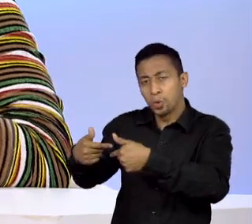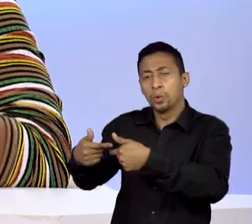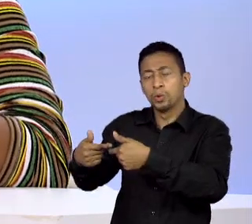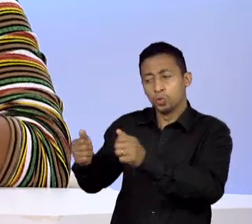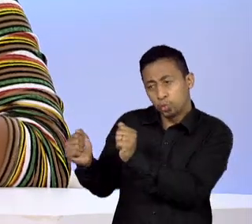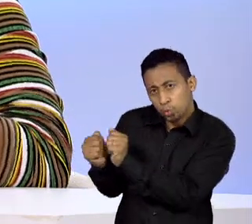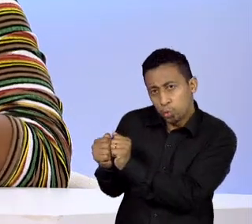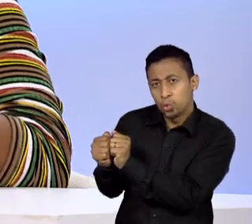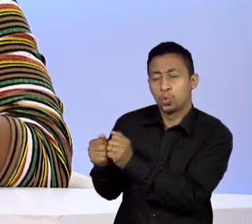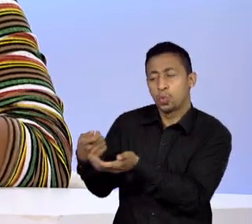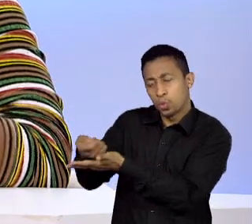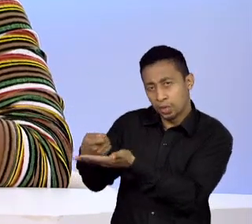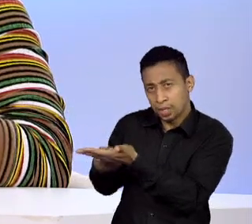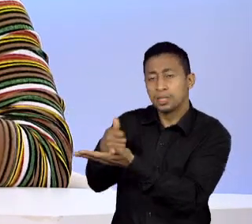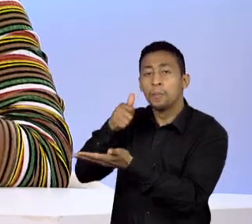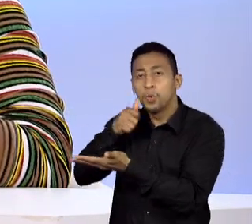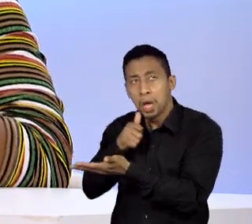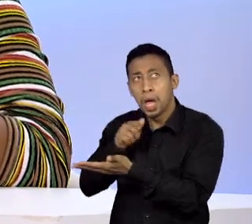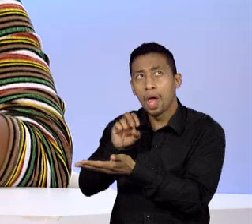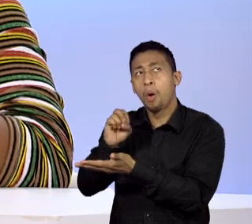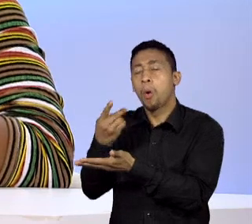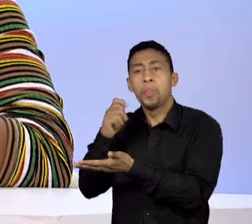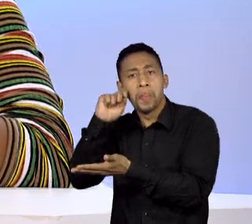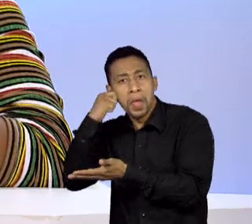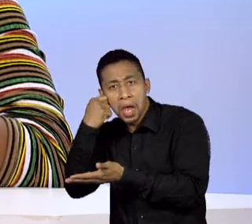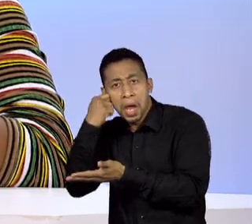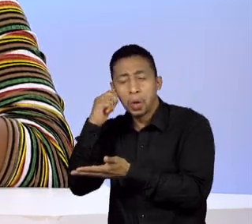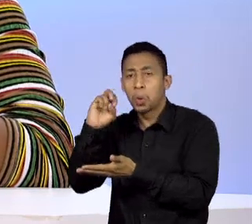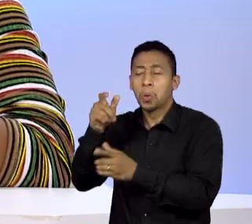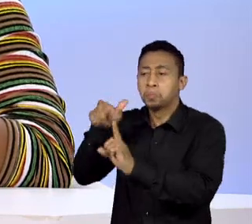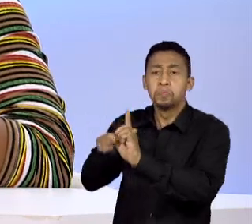mulheres, negros e negras? Vocês